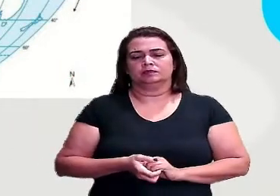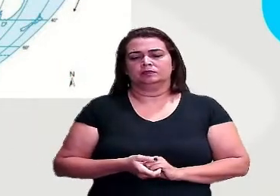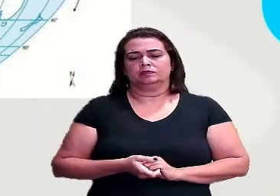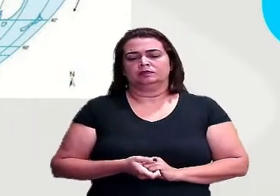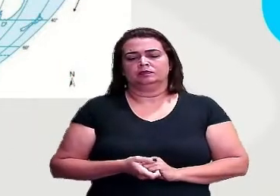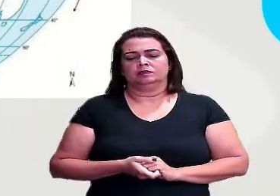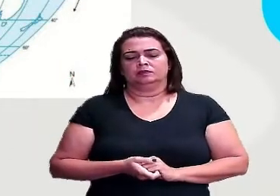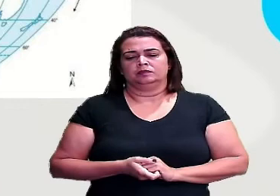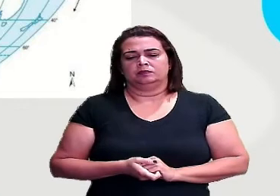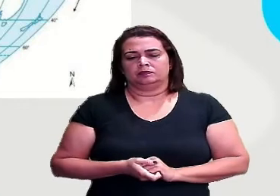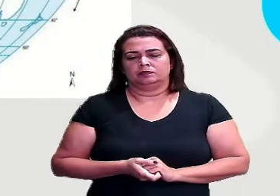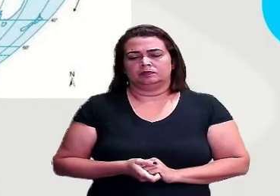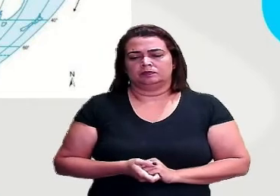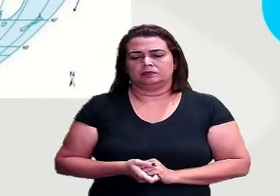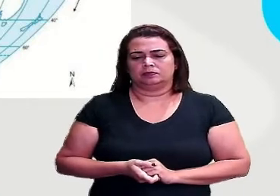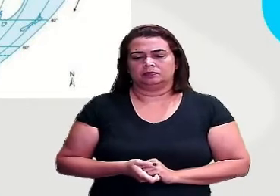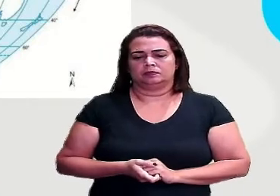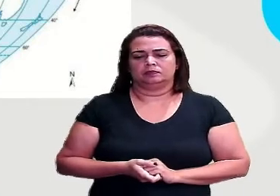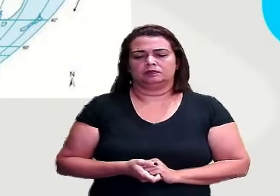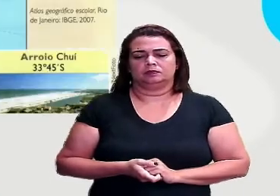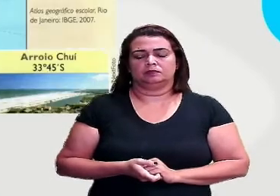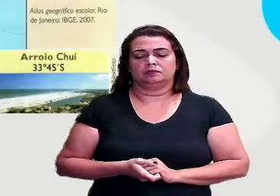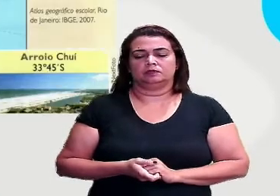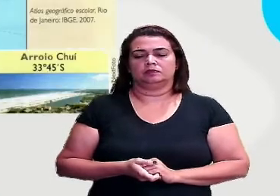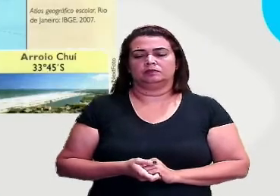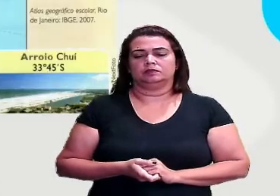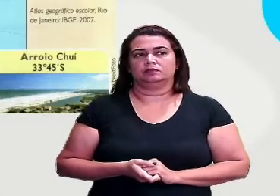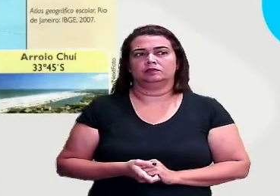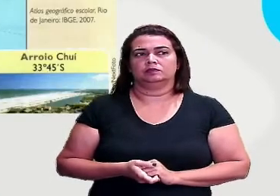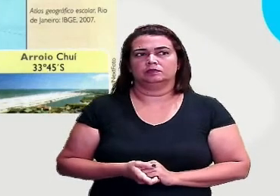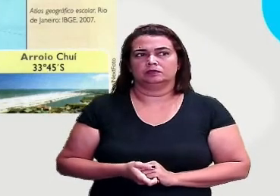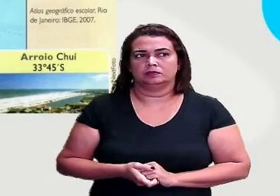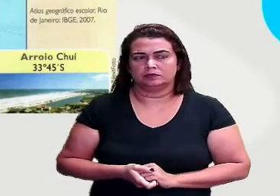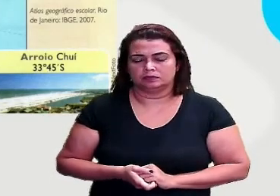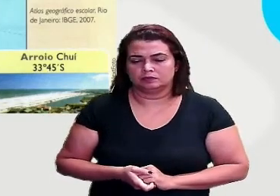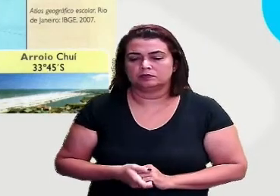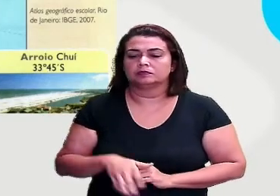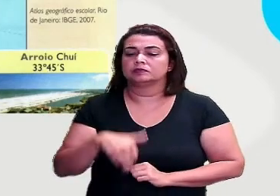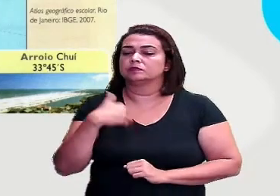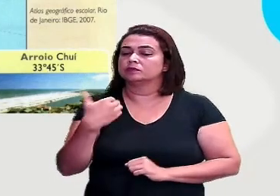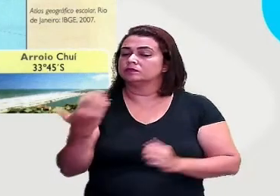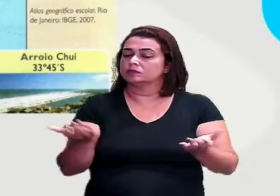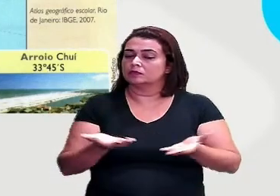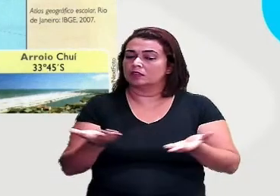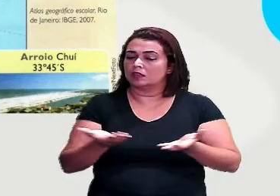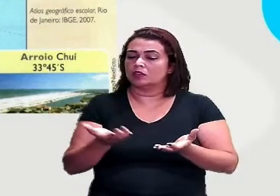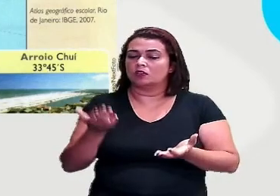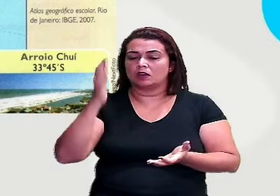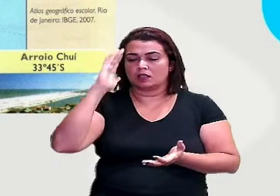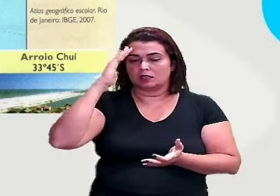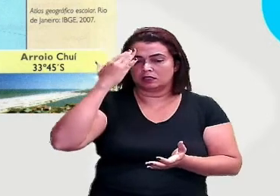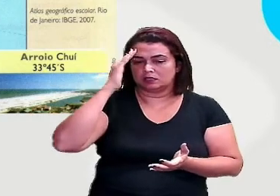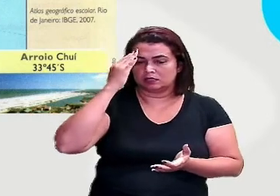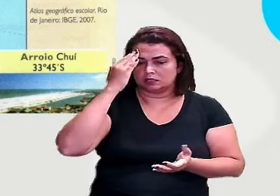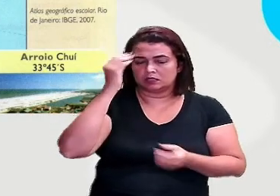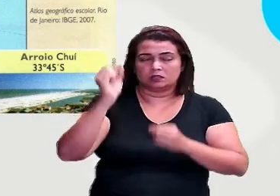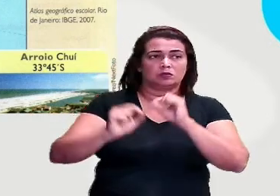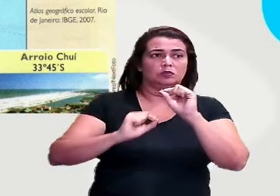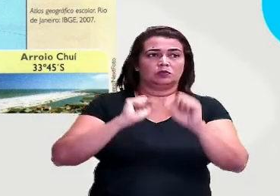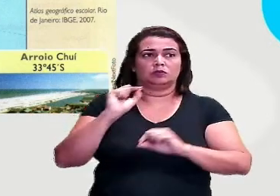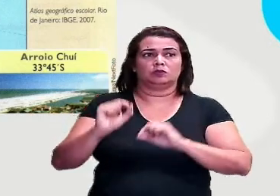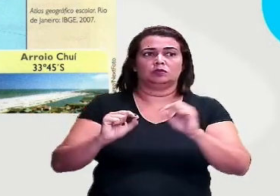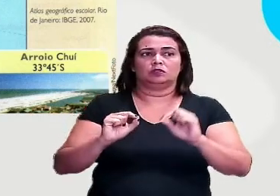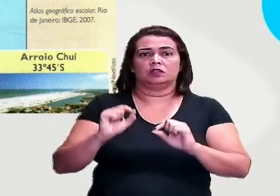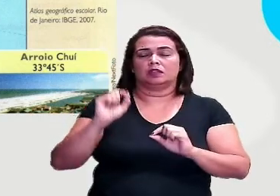Mais adiante, nós temos esse próximo slide, nós vamos localizar melhor o Brasil, mas a partir daí vamos ver os